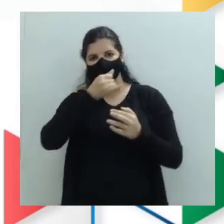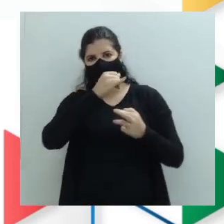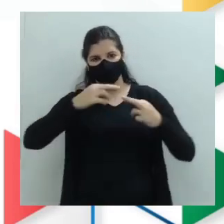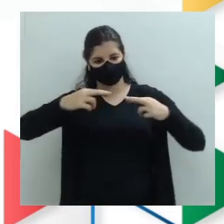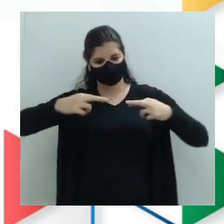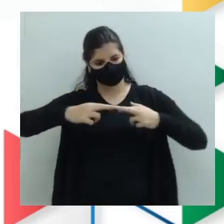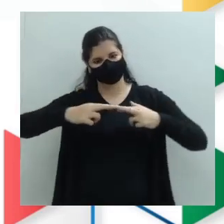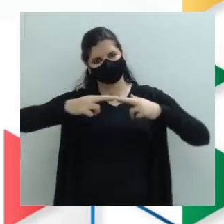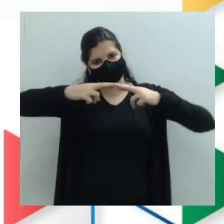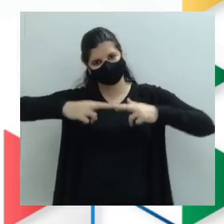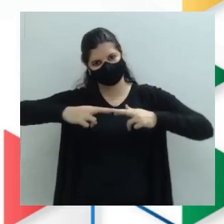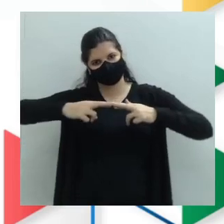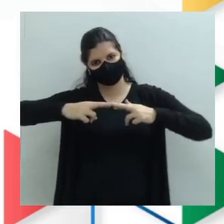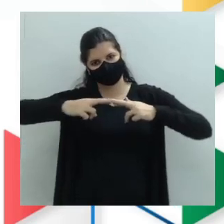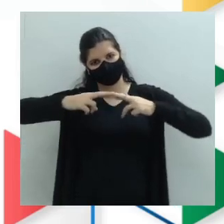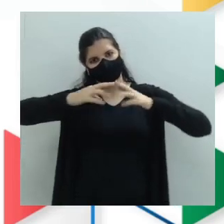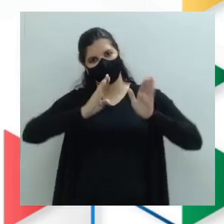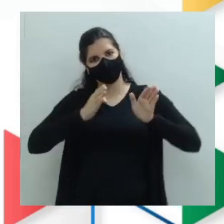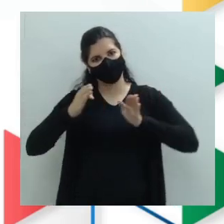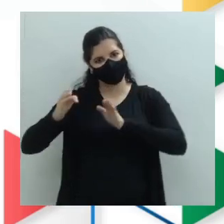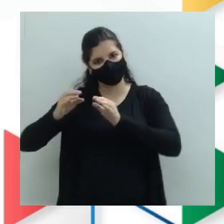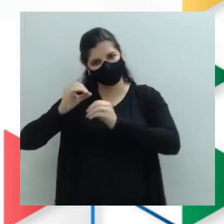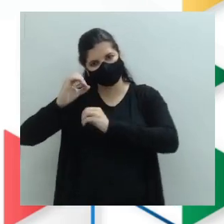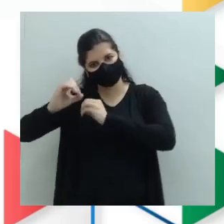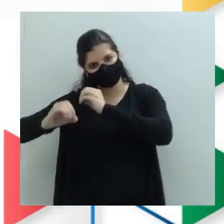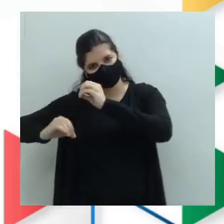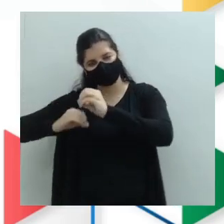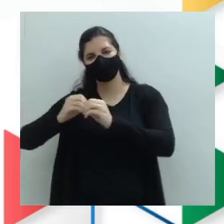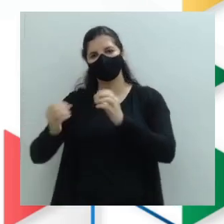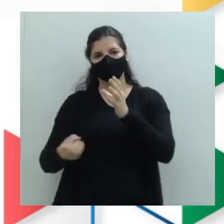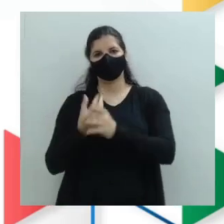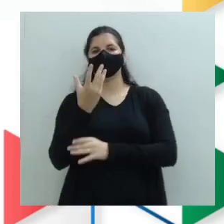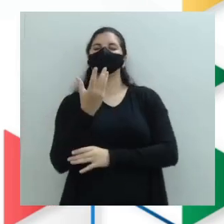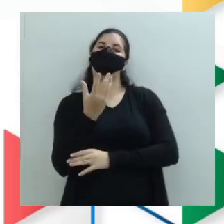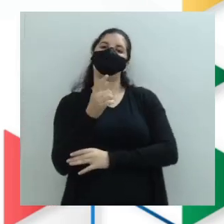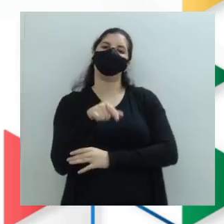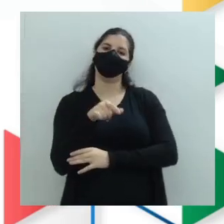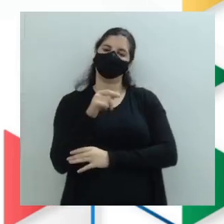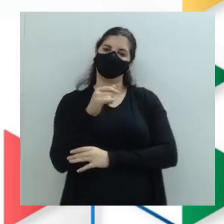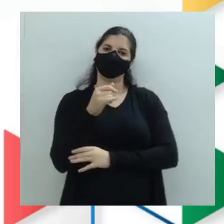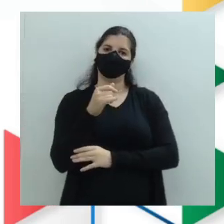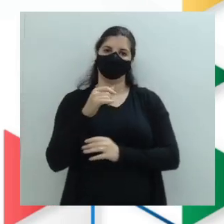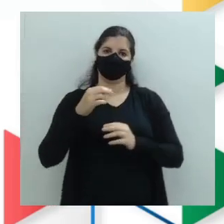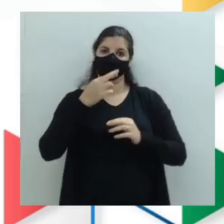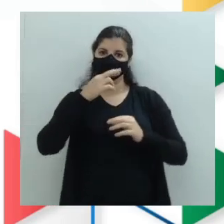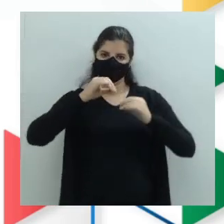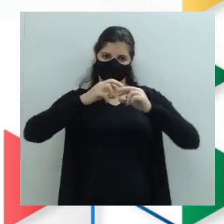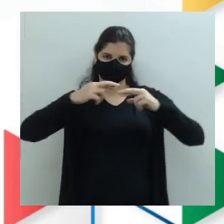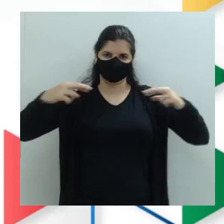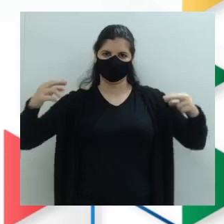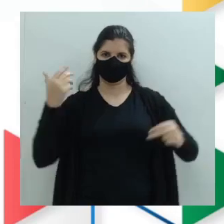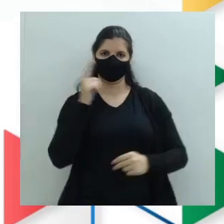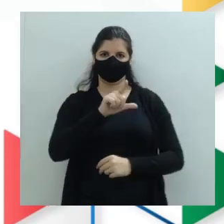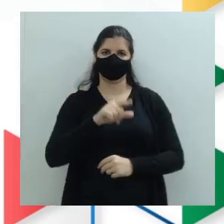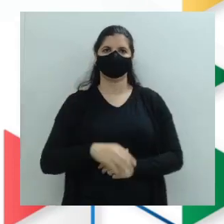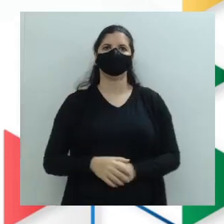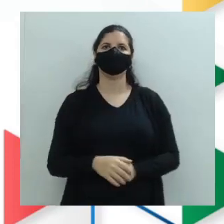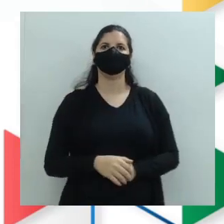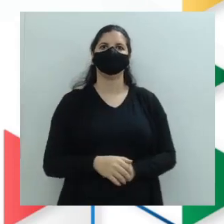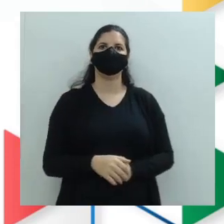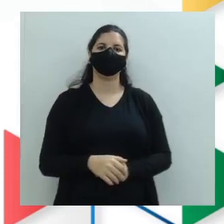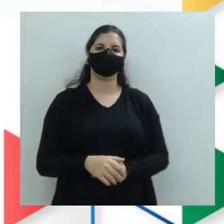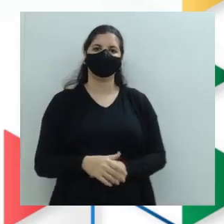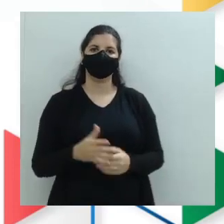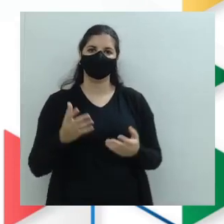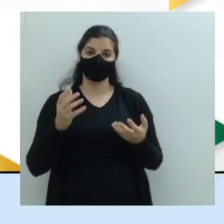condutores, eles vão ficar ali ordenados, formando o que a gente chama de corrente elétrica. Bom, já que eu